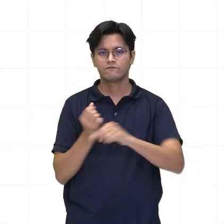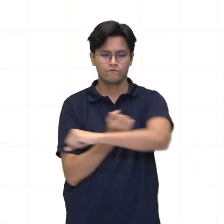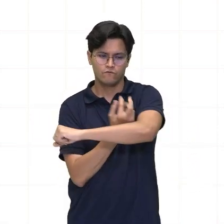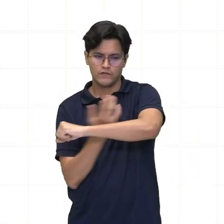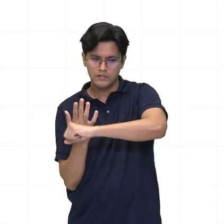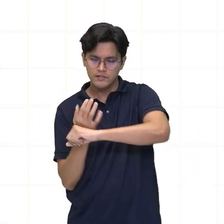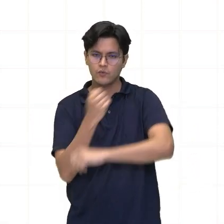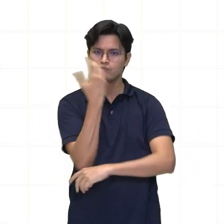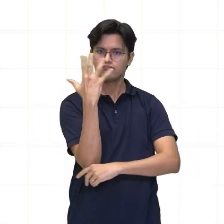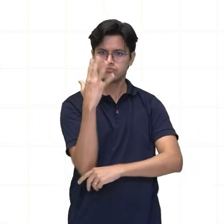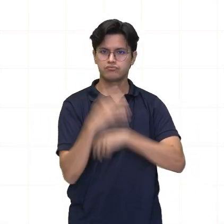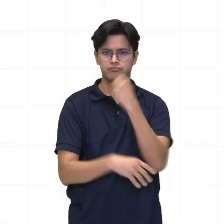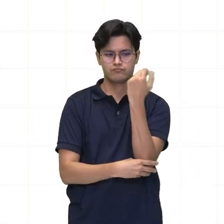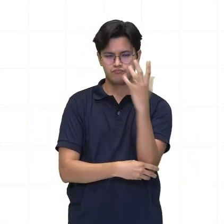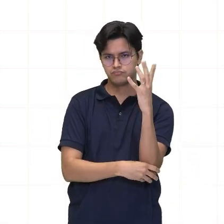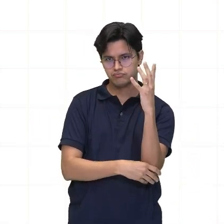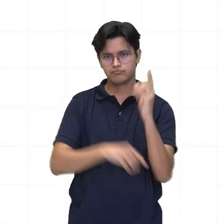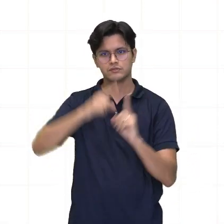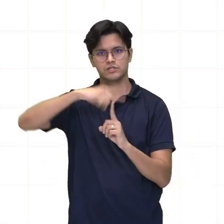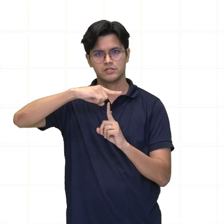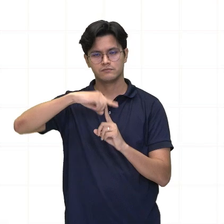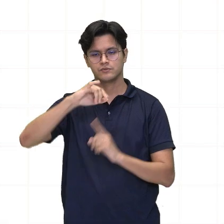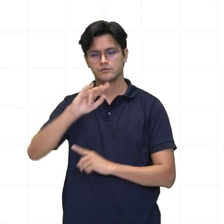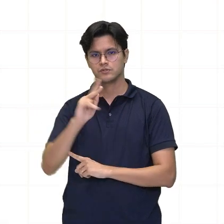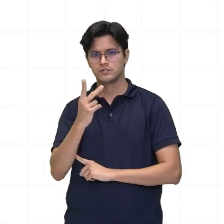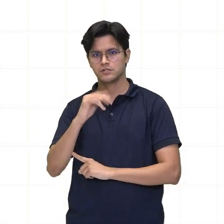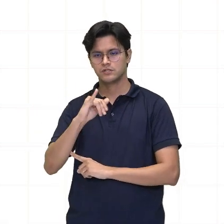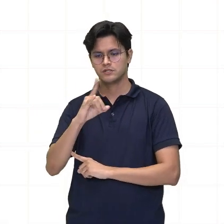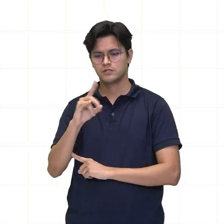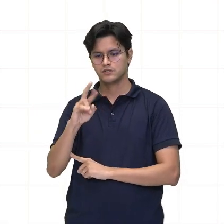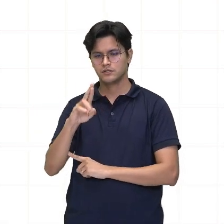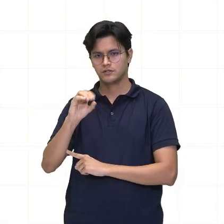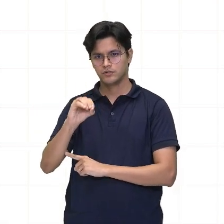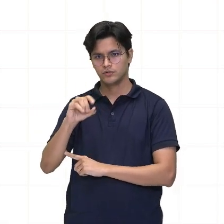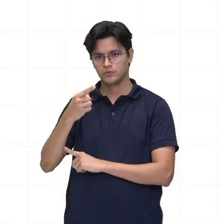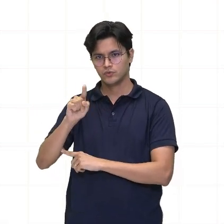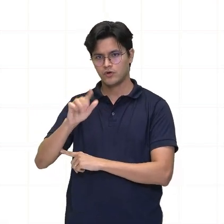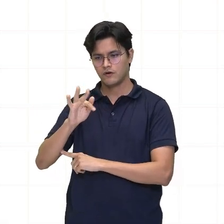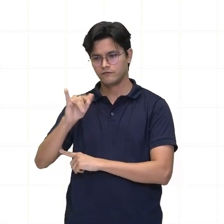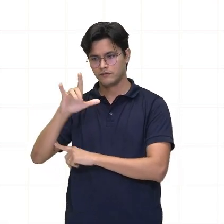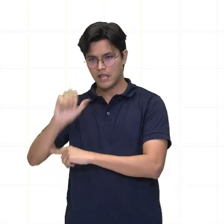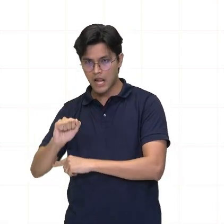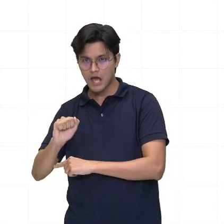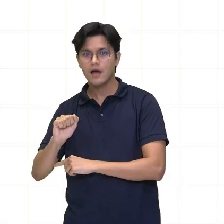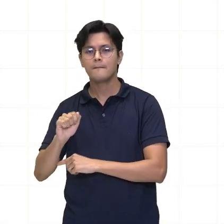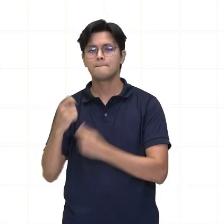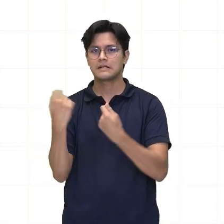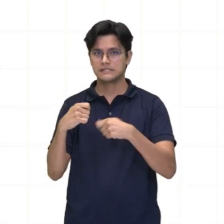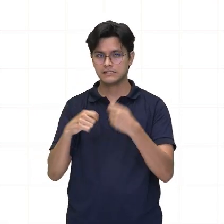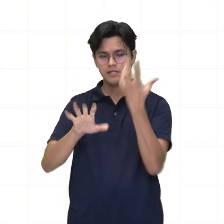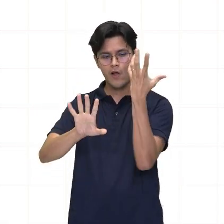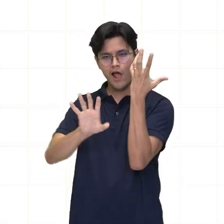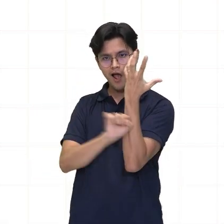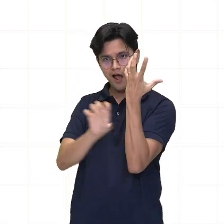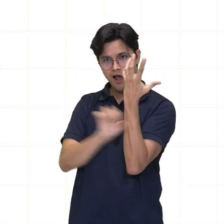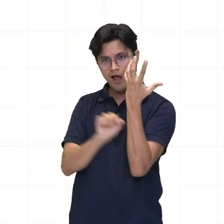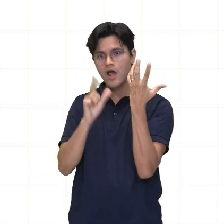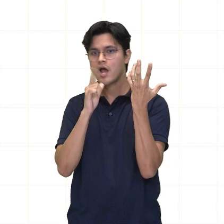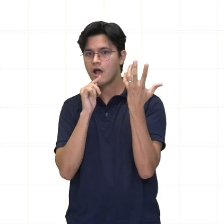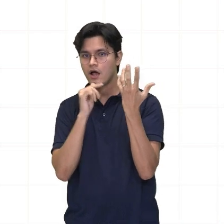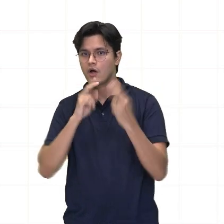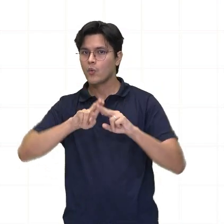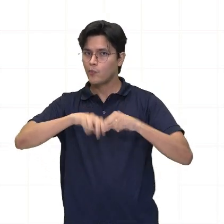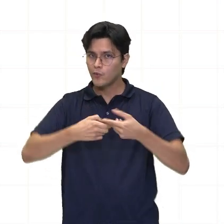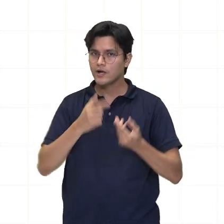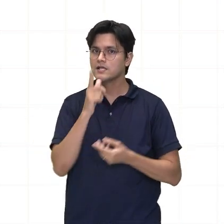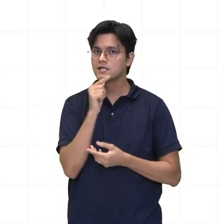precisa absorver ali muita água por conta dessa vegetação, por conta dessa umidade. A mata densa são as copas